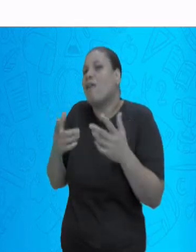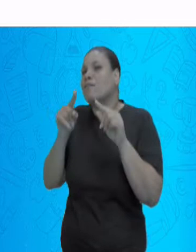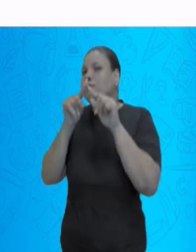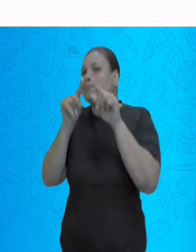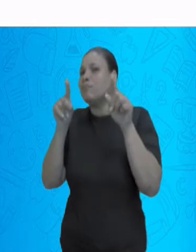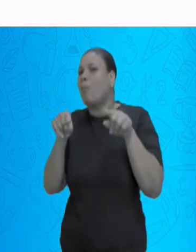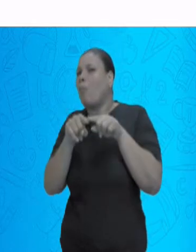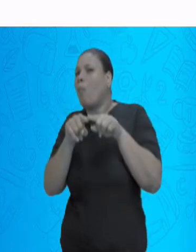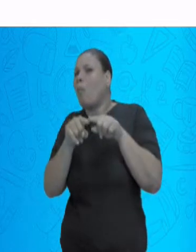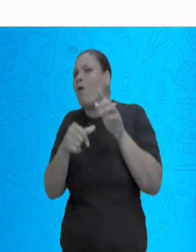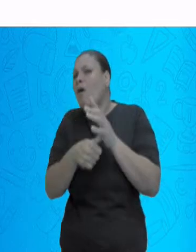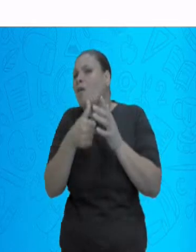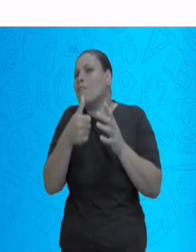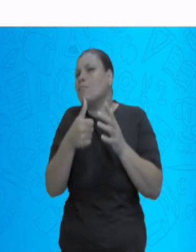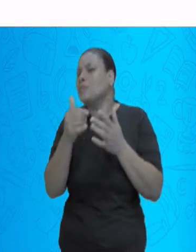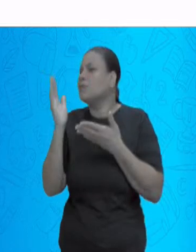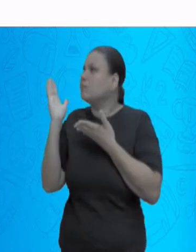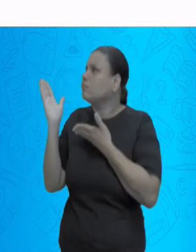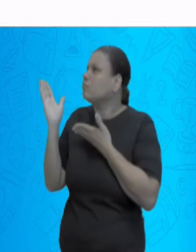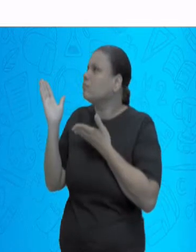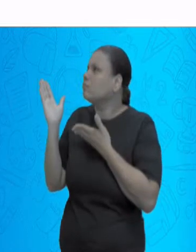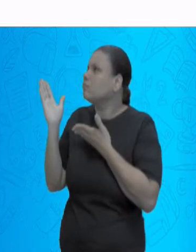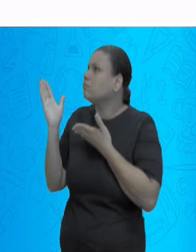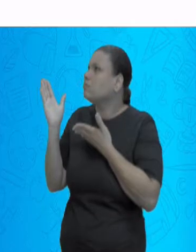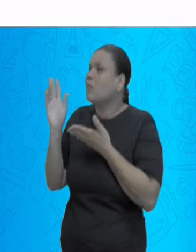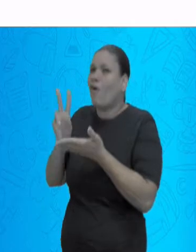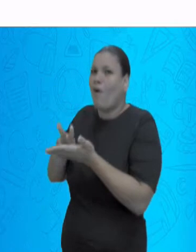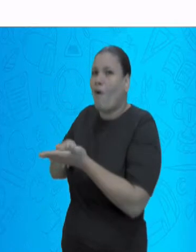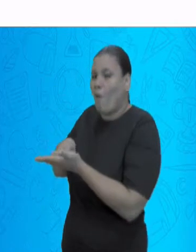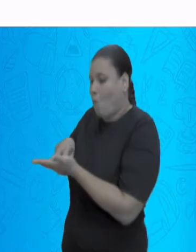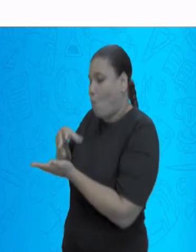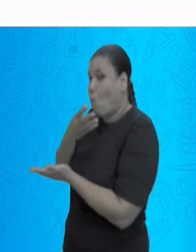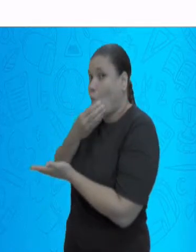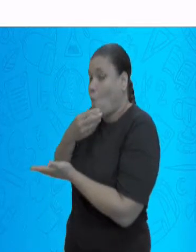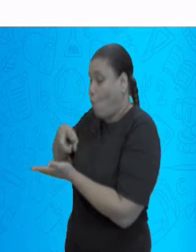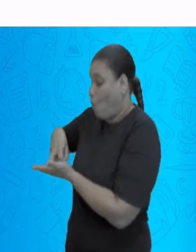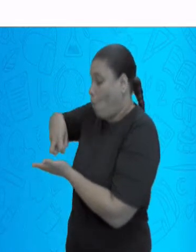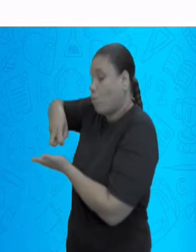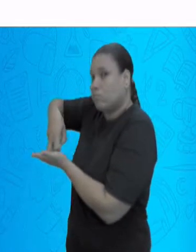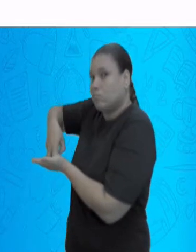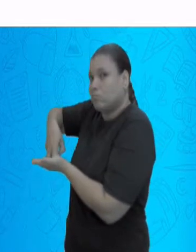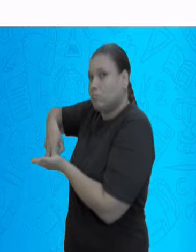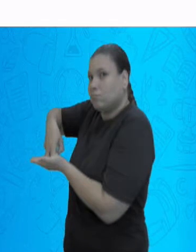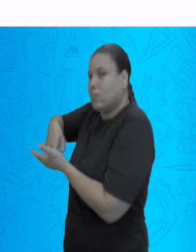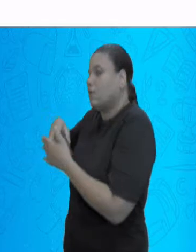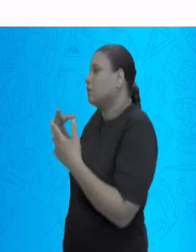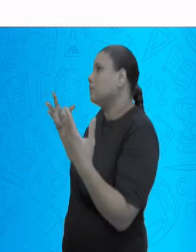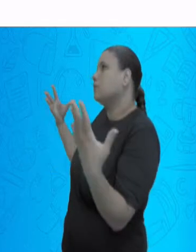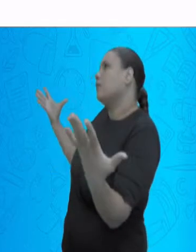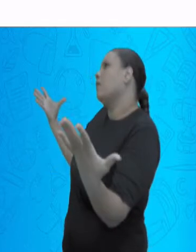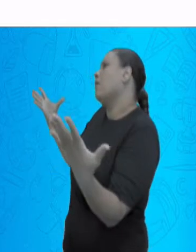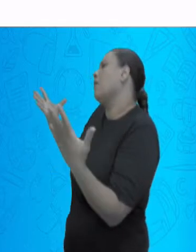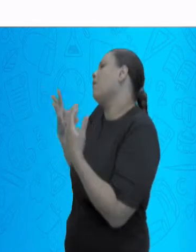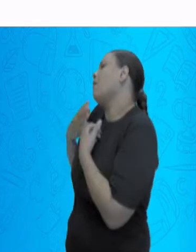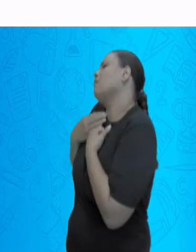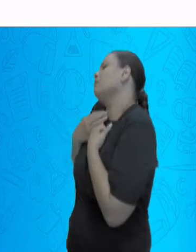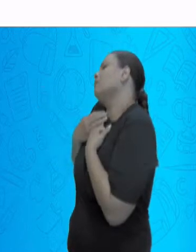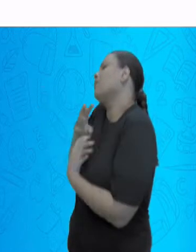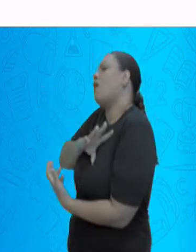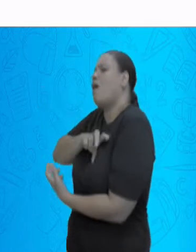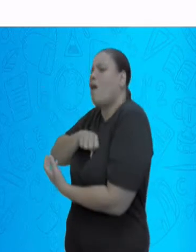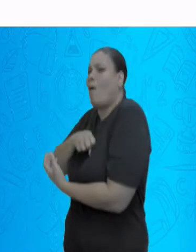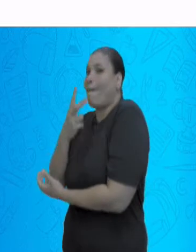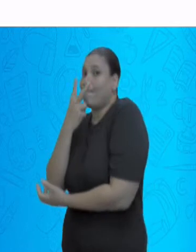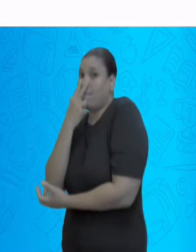quadrinho. Prestem atenção na posição. Ele está de joelho, braços abertos, fazendo toda uma proclamação de